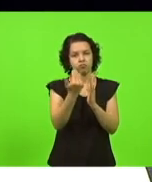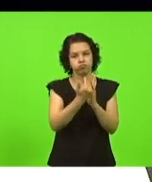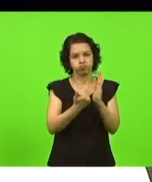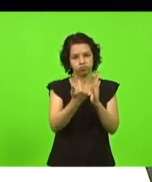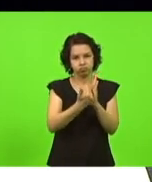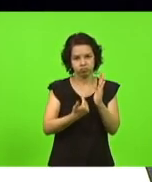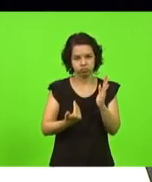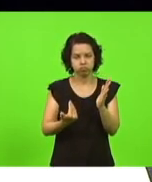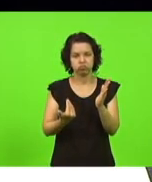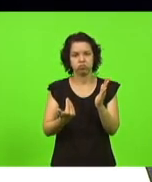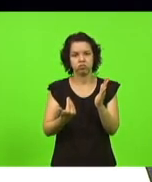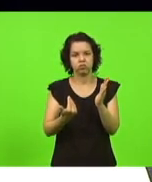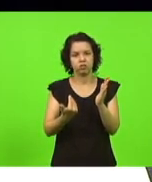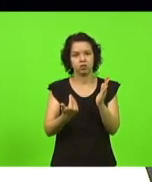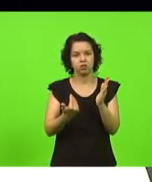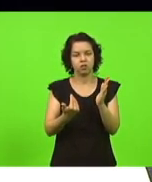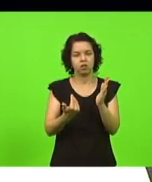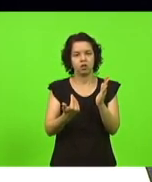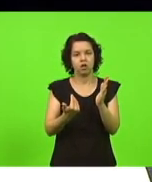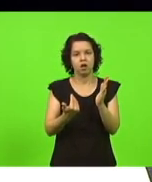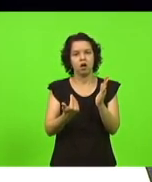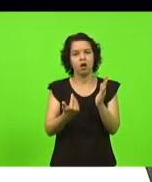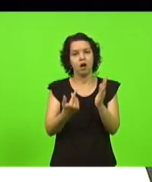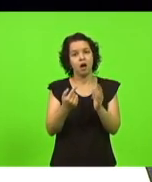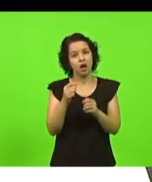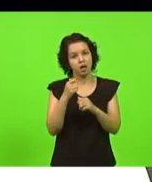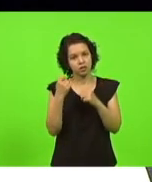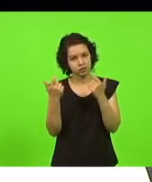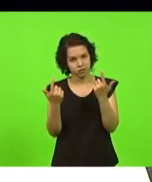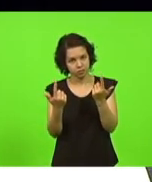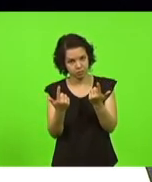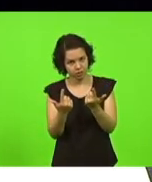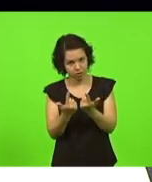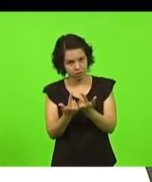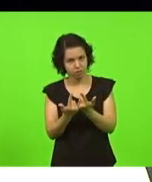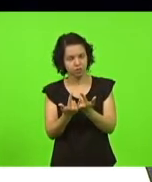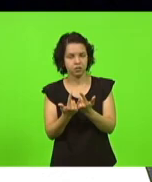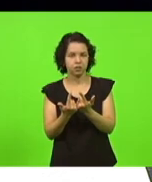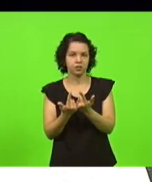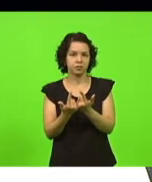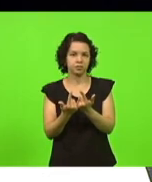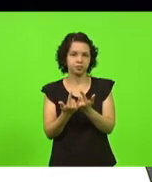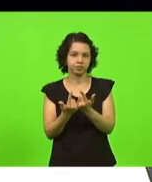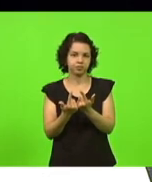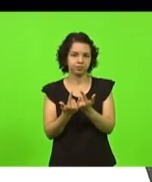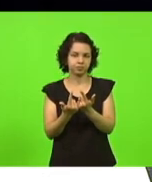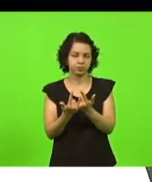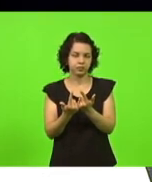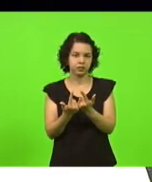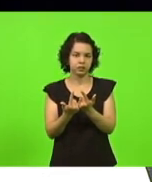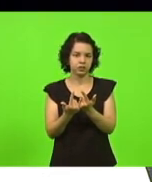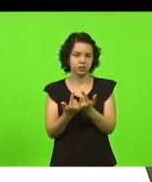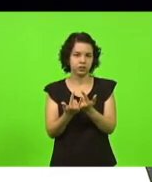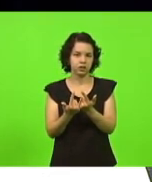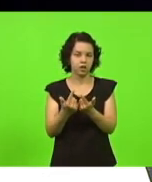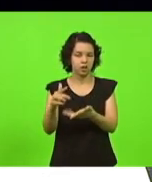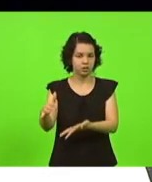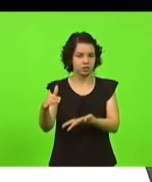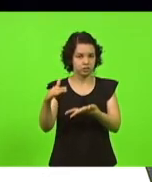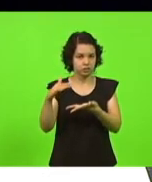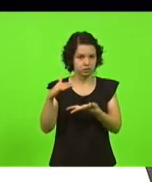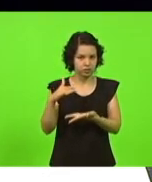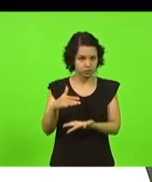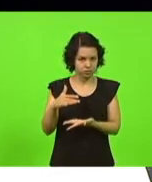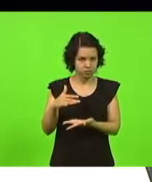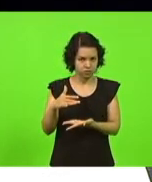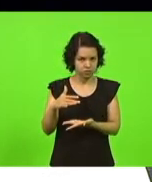Quando a Assembleia recebeu, Não apenas eu,